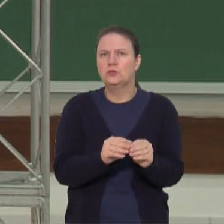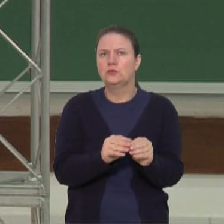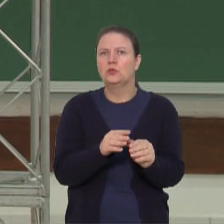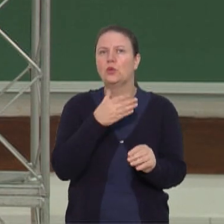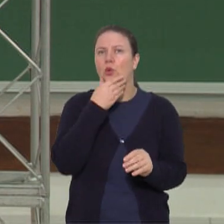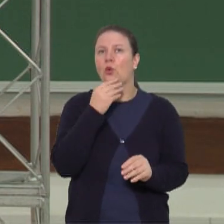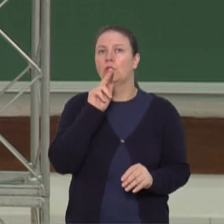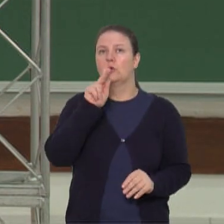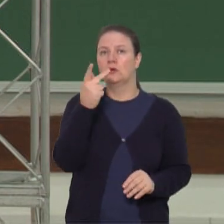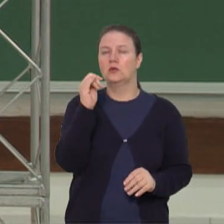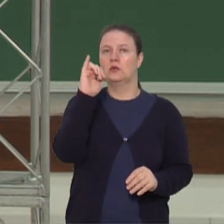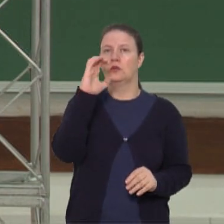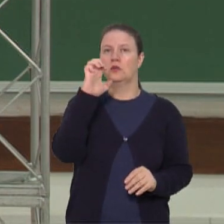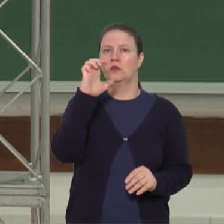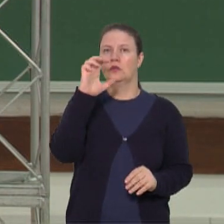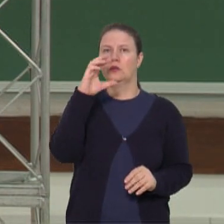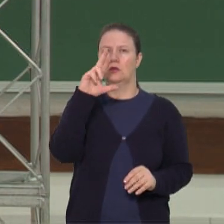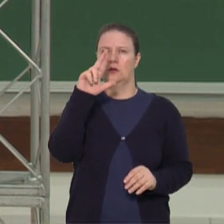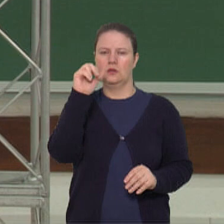no vestibular da UFPR.